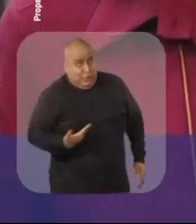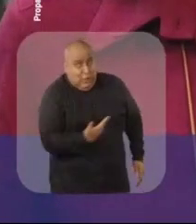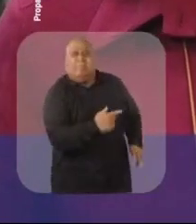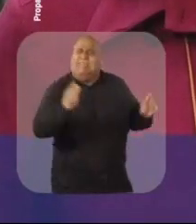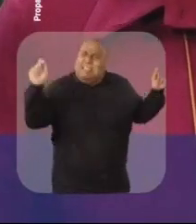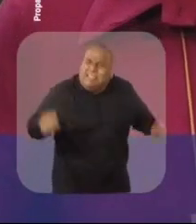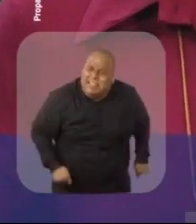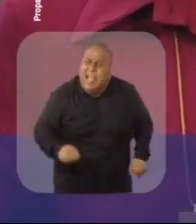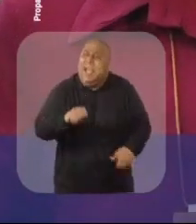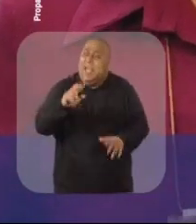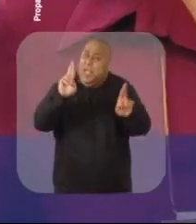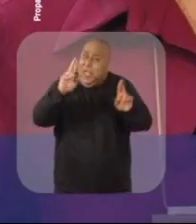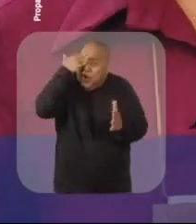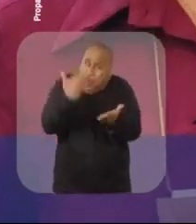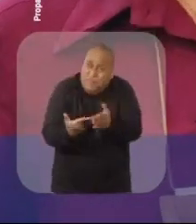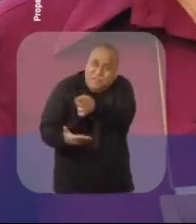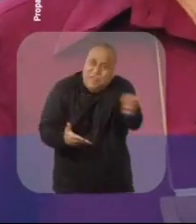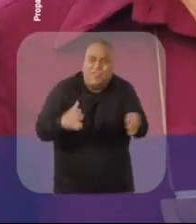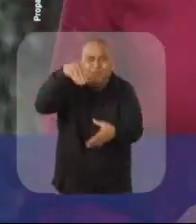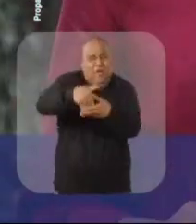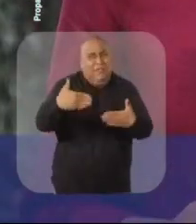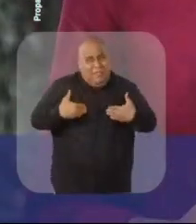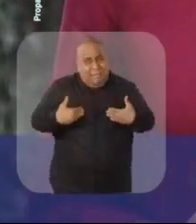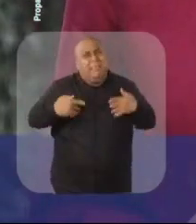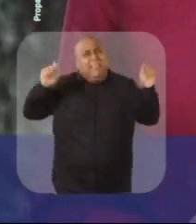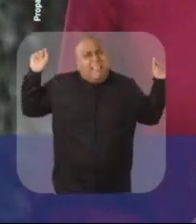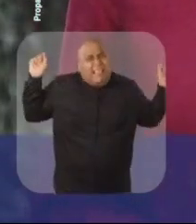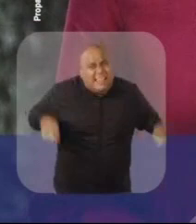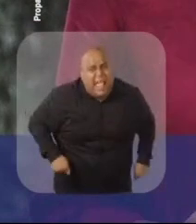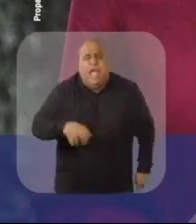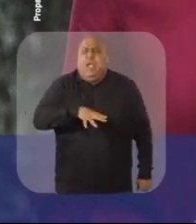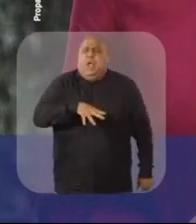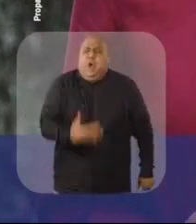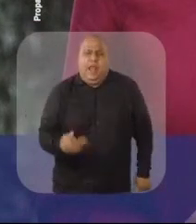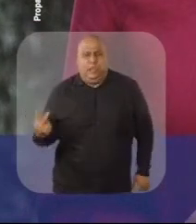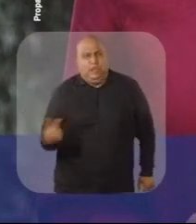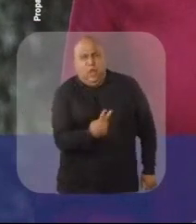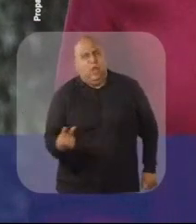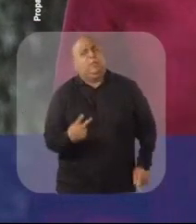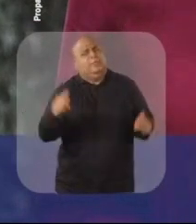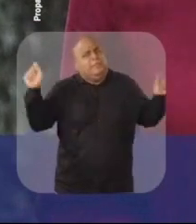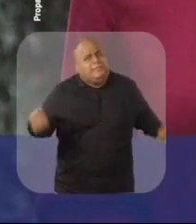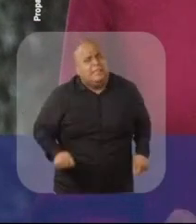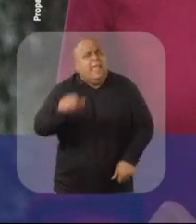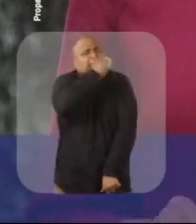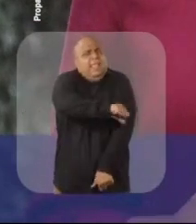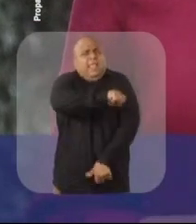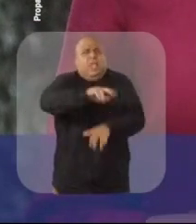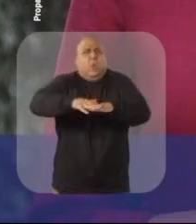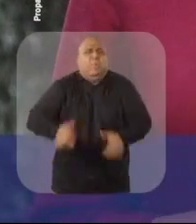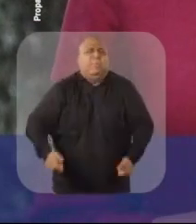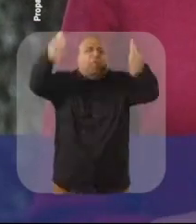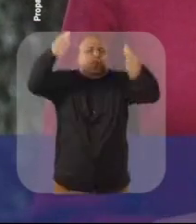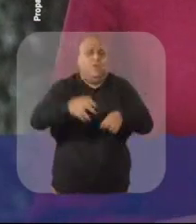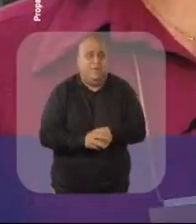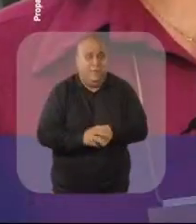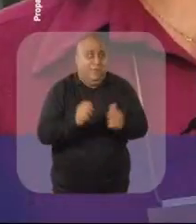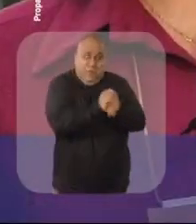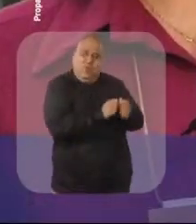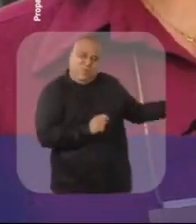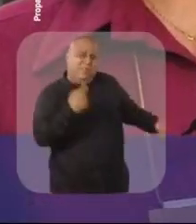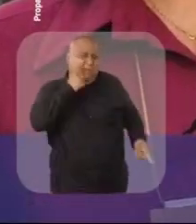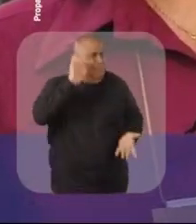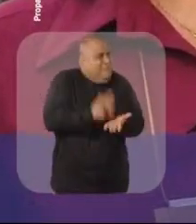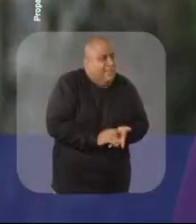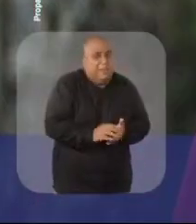e o Anderson contamos com seu voto para juntos e com coragem fazermos um Rio diferente.